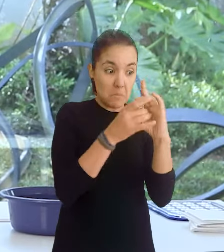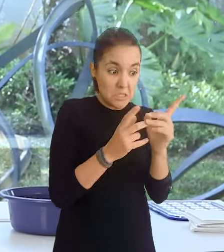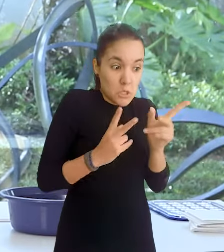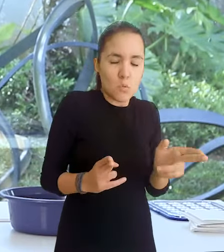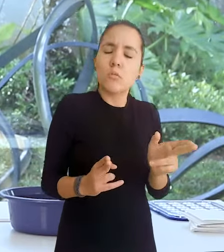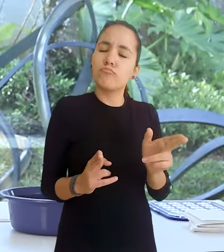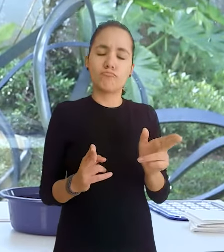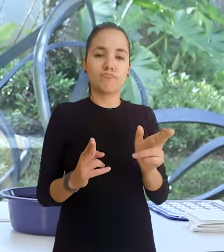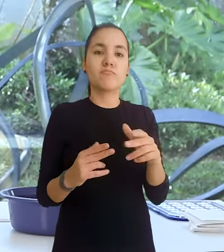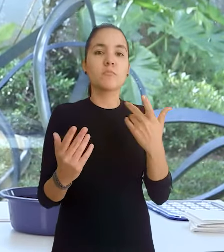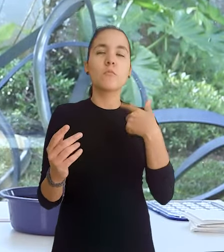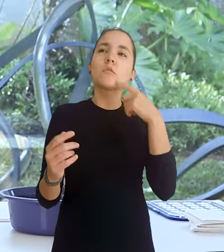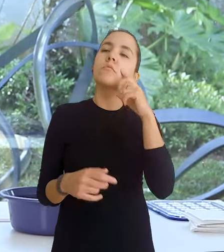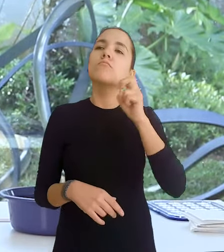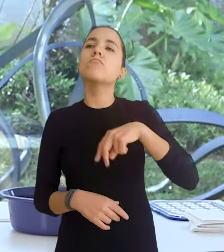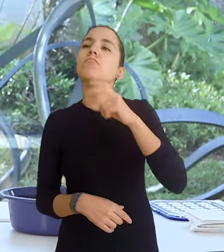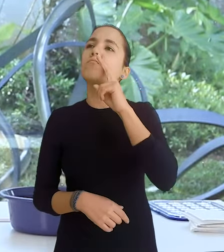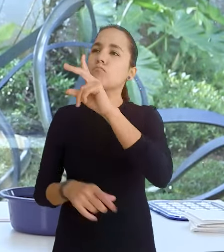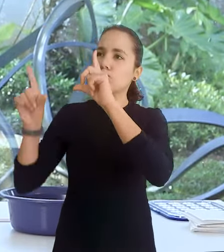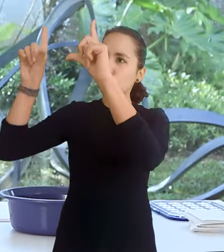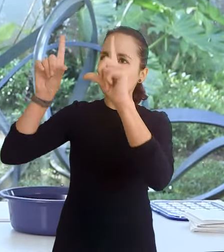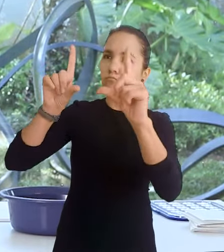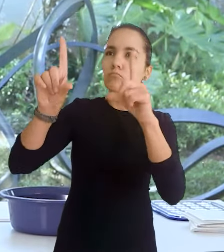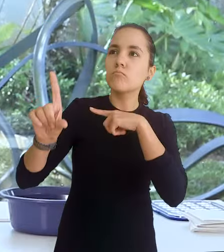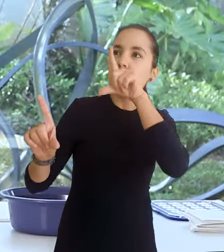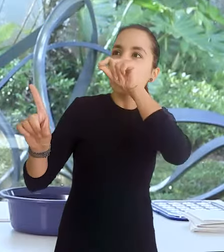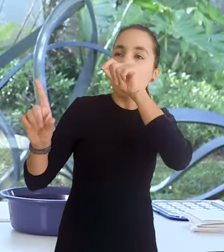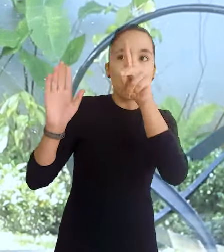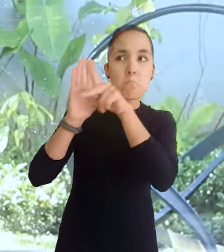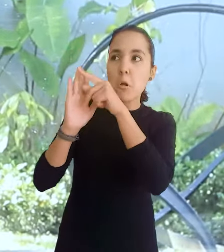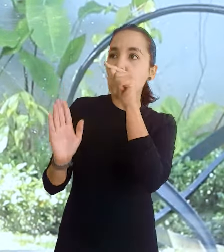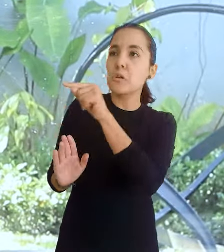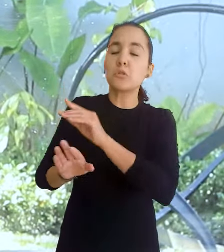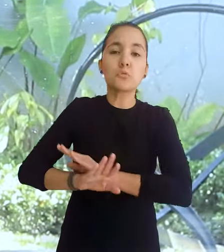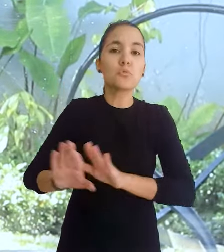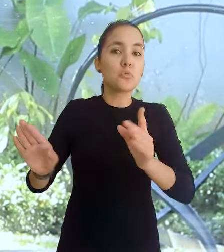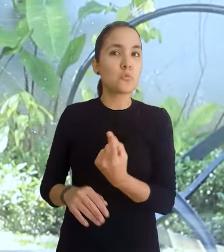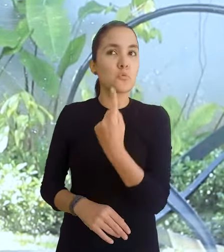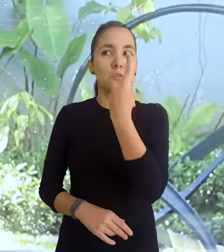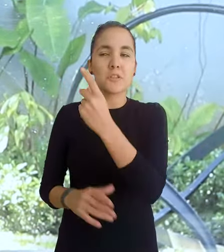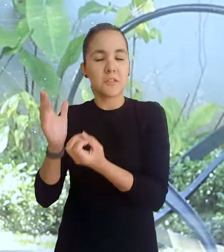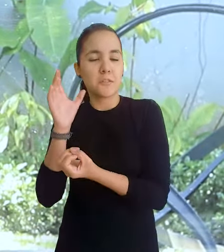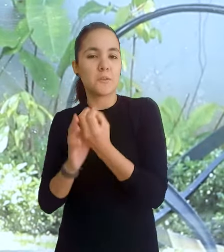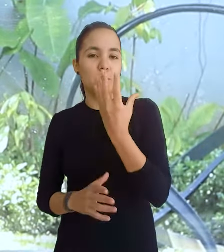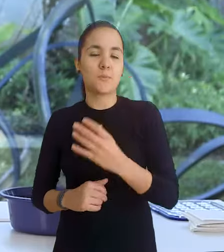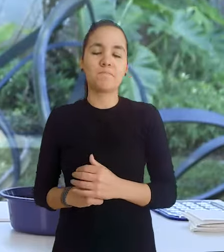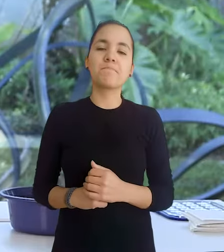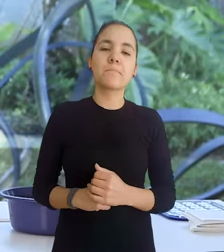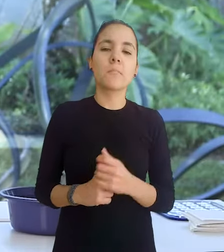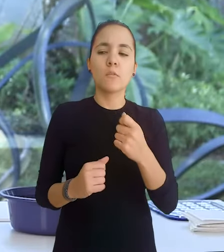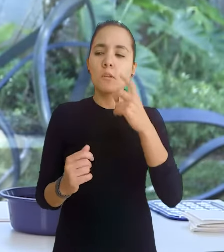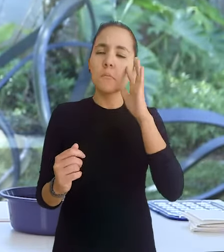Então, você pode encontrar na exposição passarinhos que só existem aqui. Para experimentar um pouco da observação do